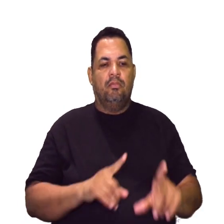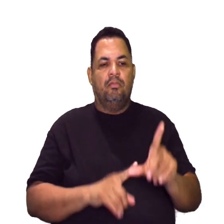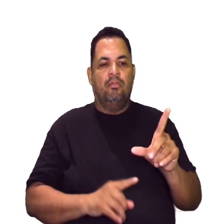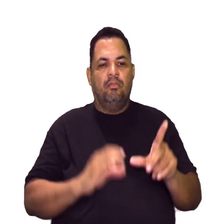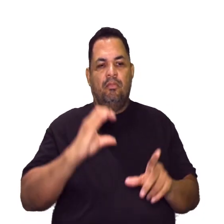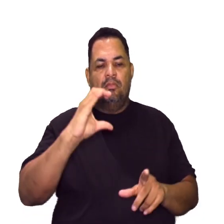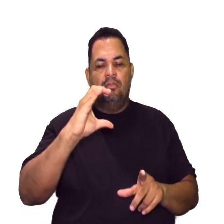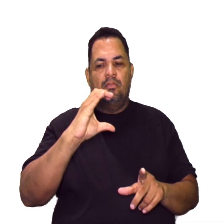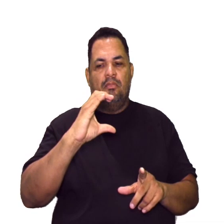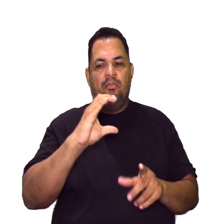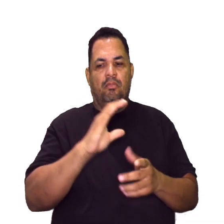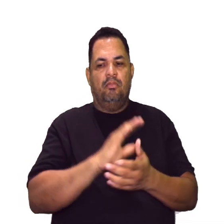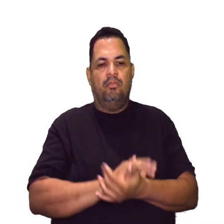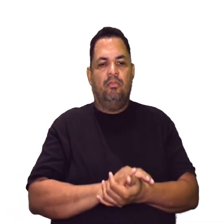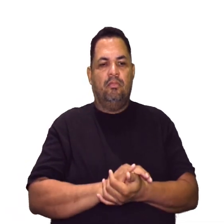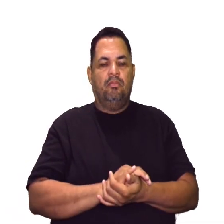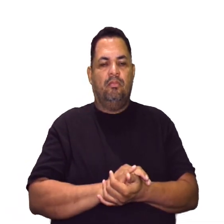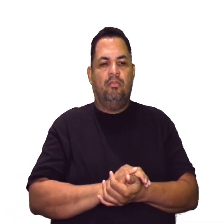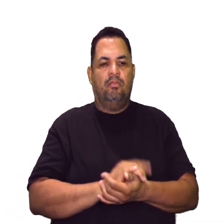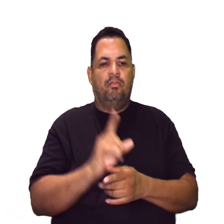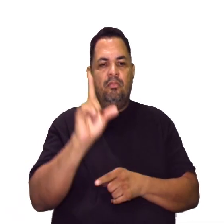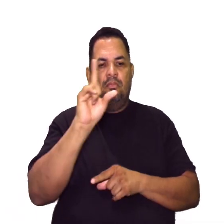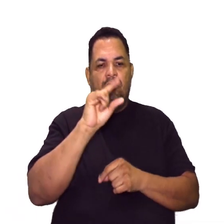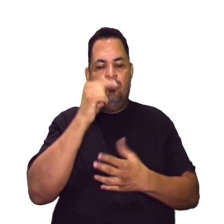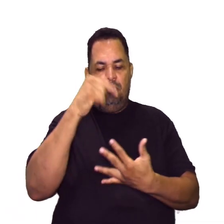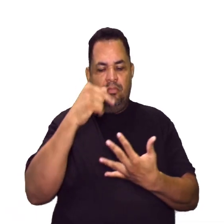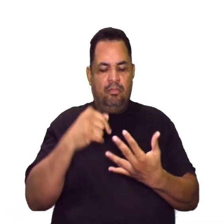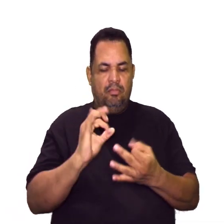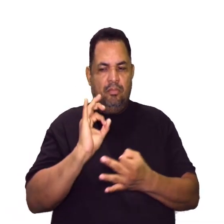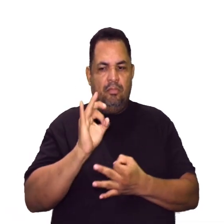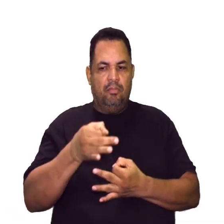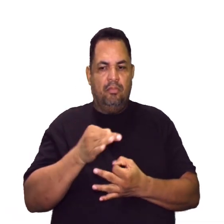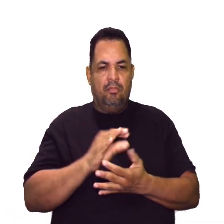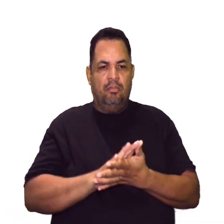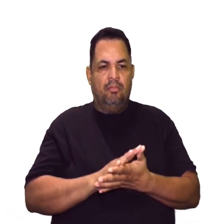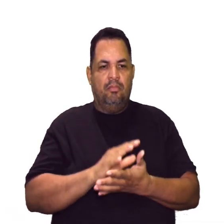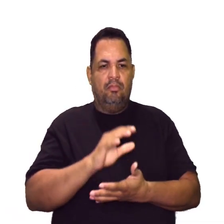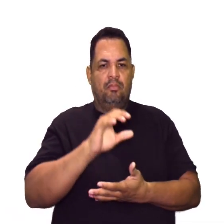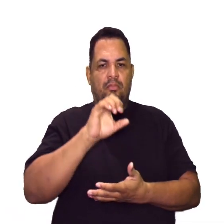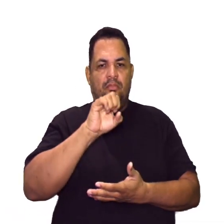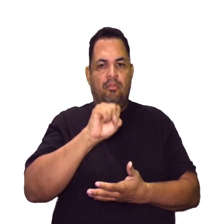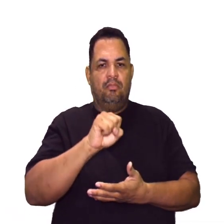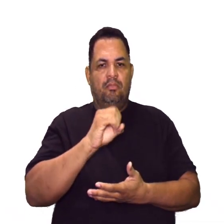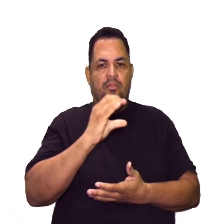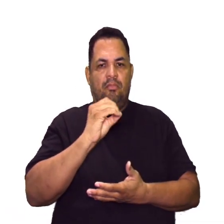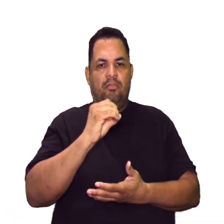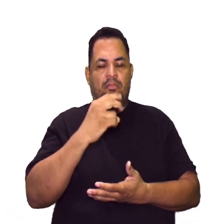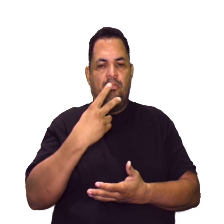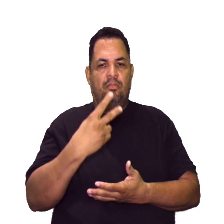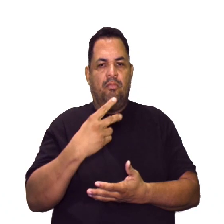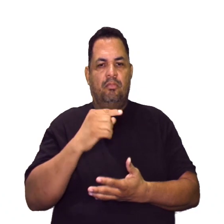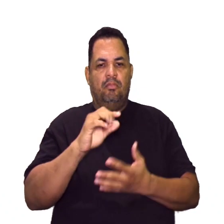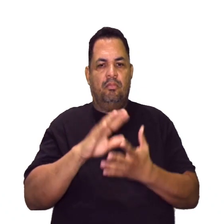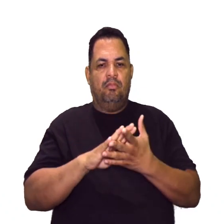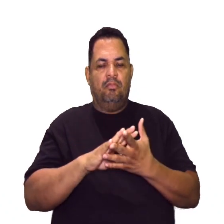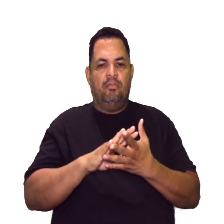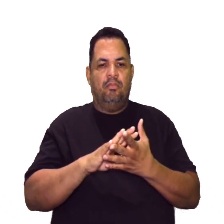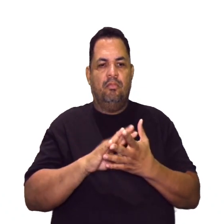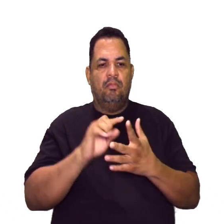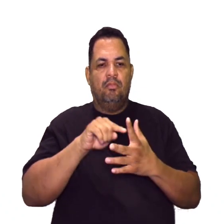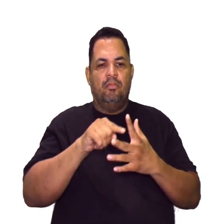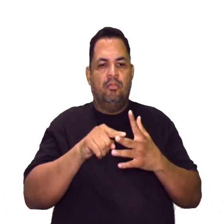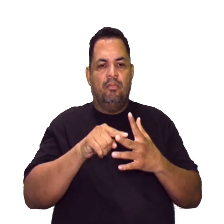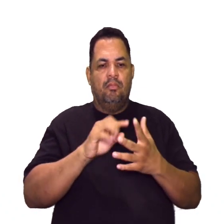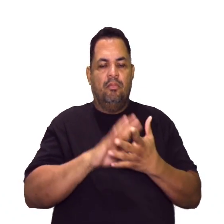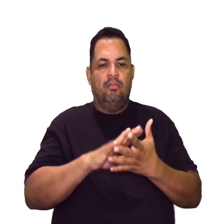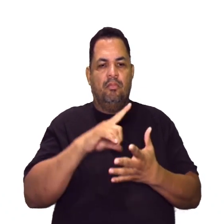letra C, alternativa correta. SO2, nós vemos que angular. SO3